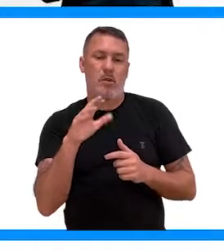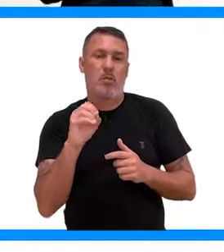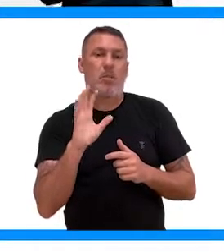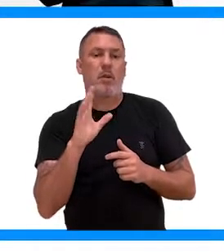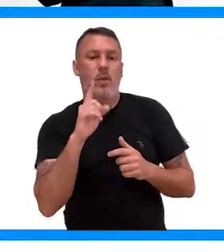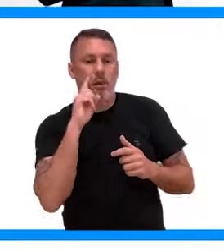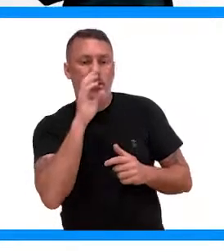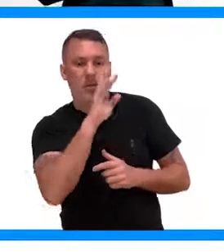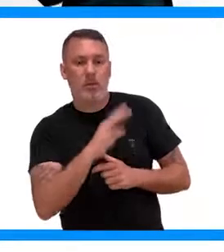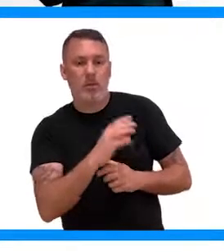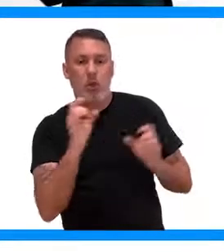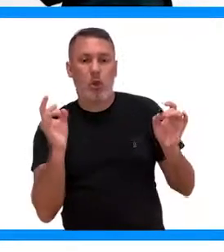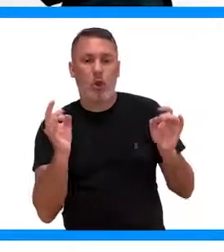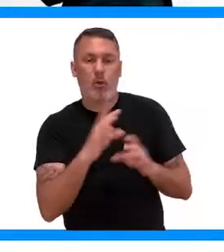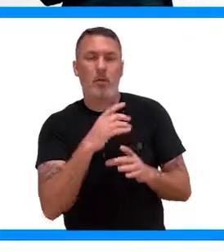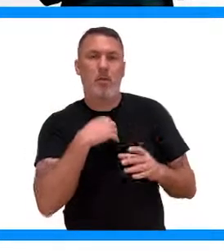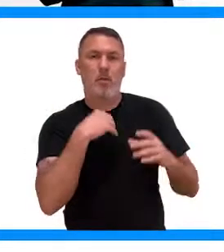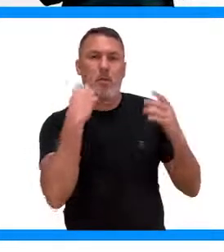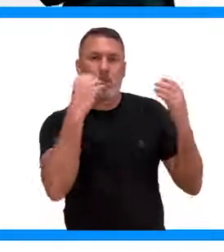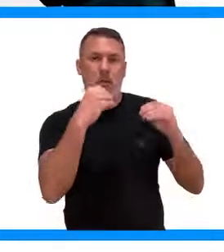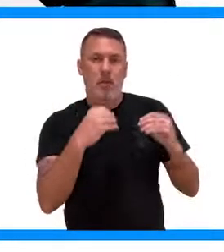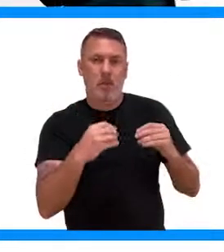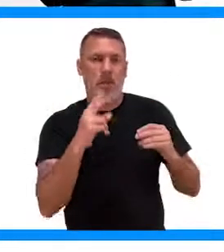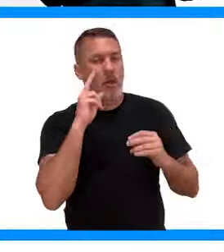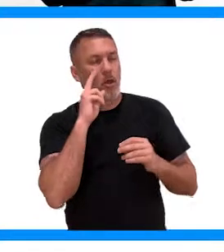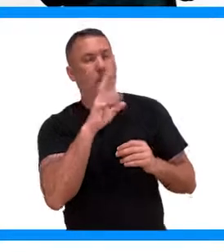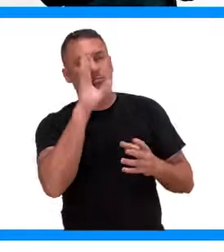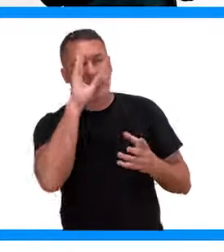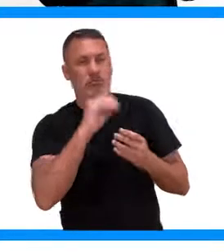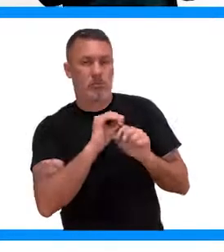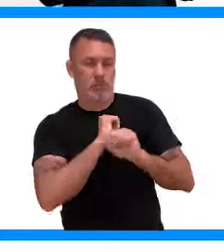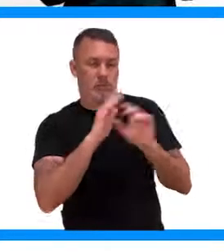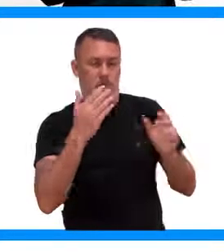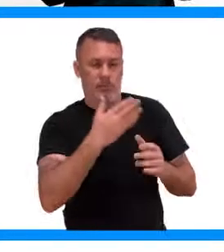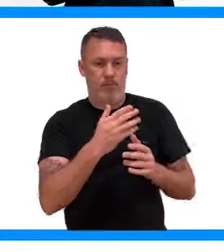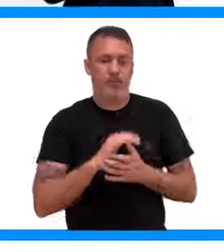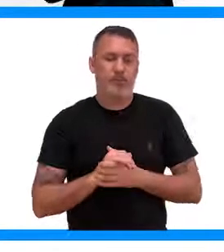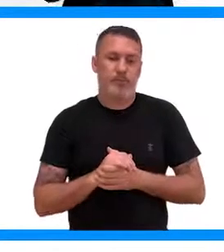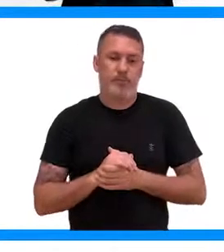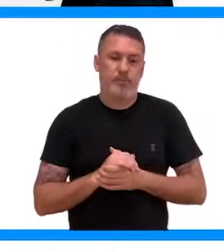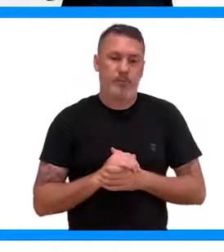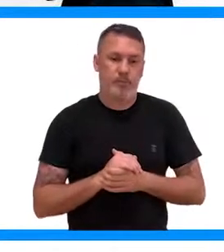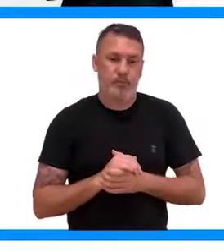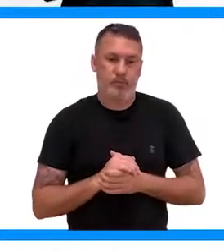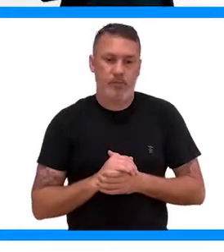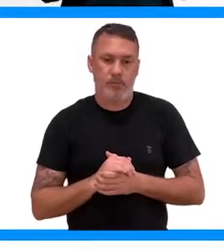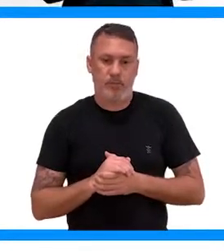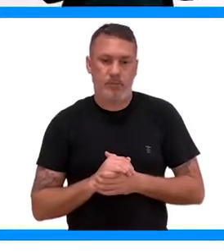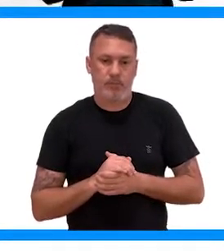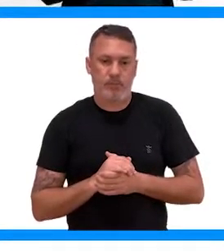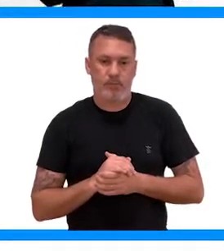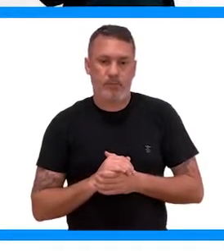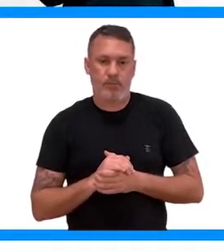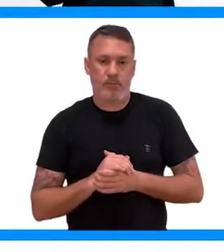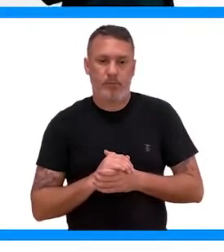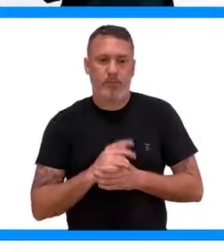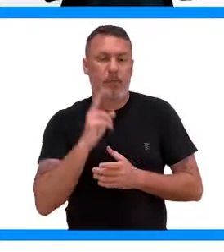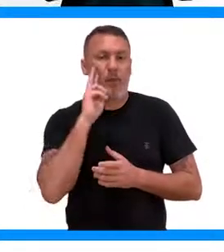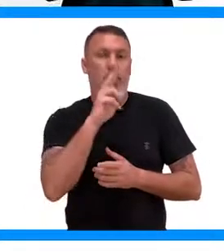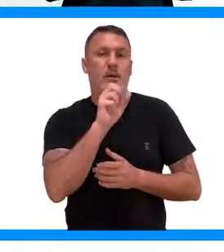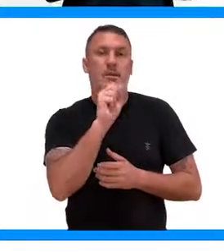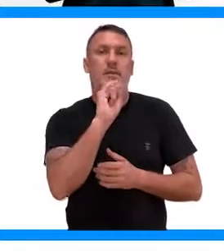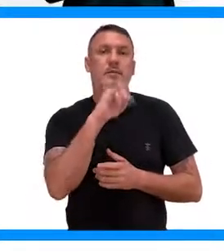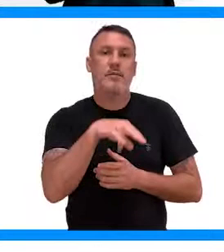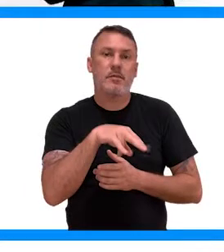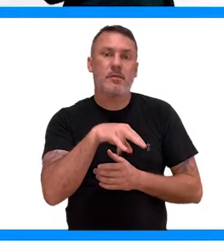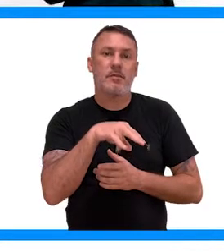mas como essa tabelinha está completa, eu coloquei todos os diacríticos para vocês. Bien? Tem aí sem tilde e com tilde,